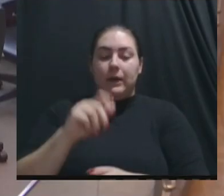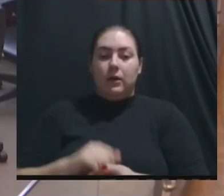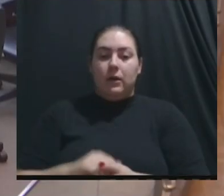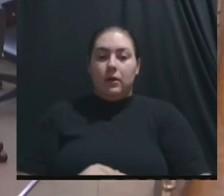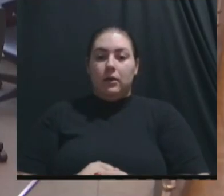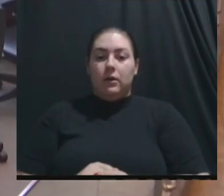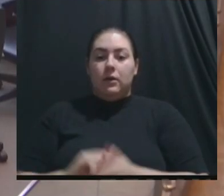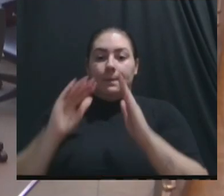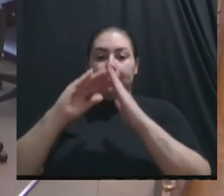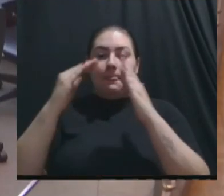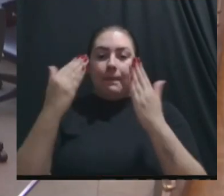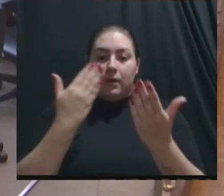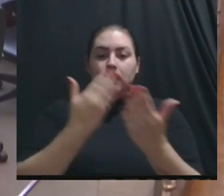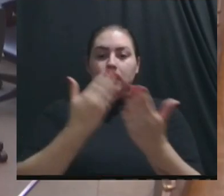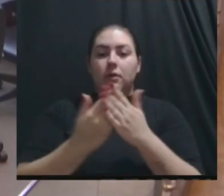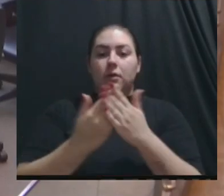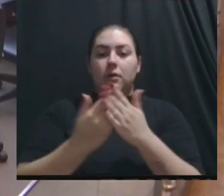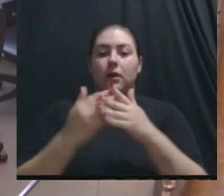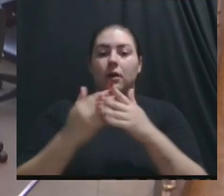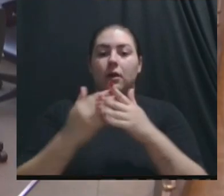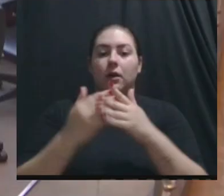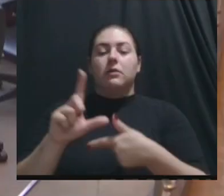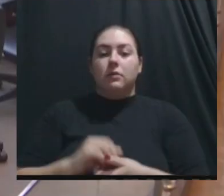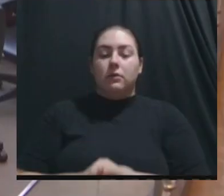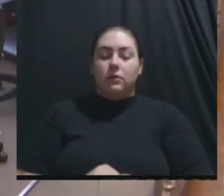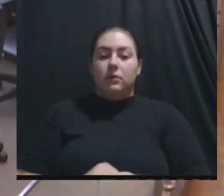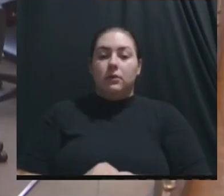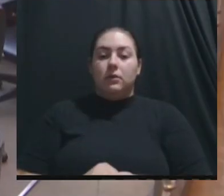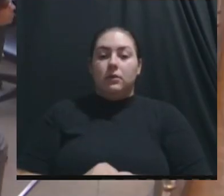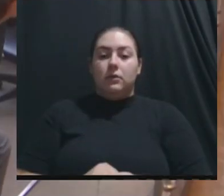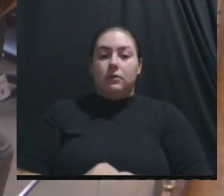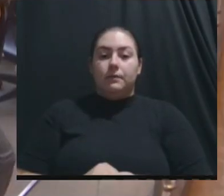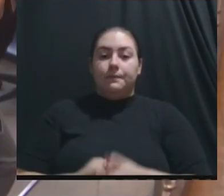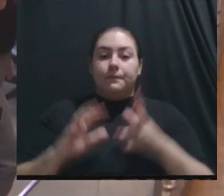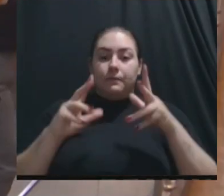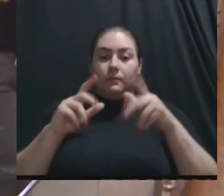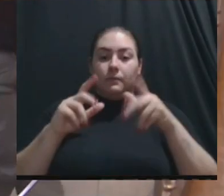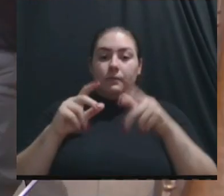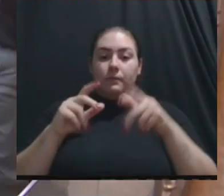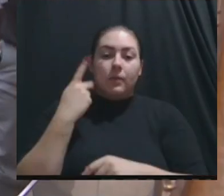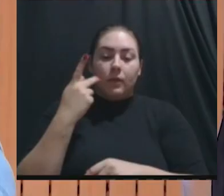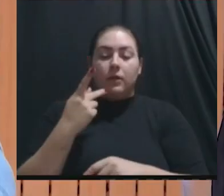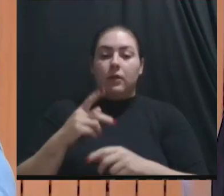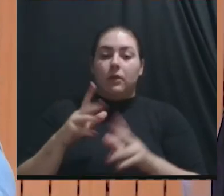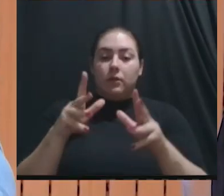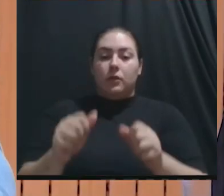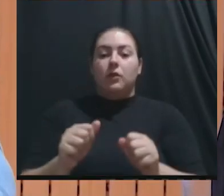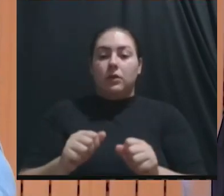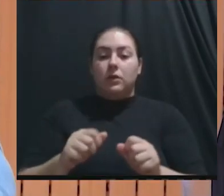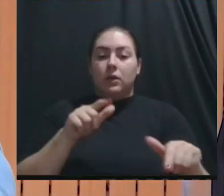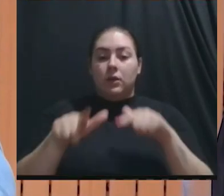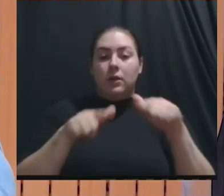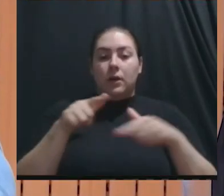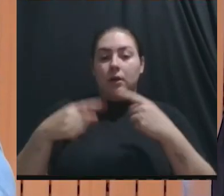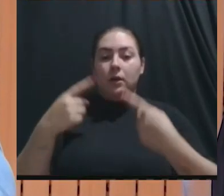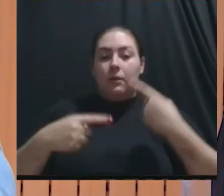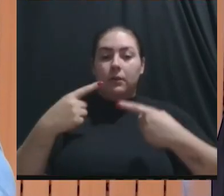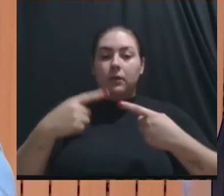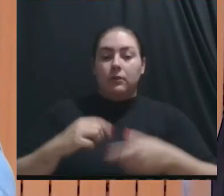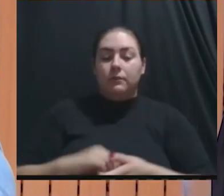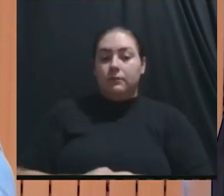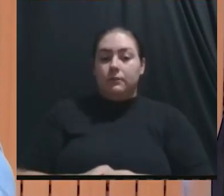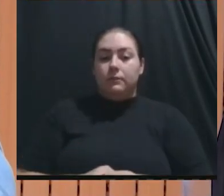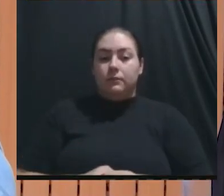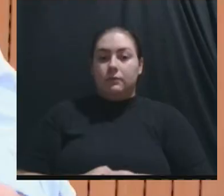a gestores, servidores públicos e vereadores, além de toda a sociedade civil. Participaram ainda o